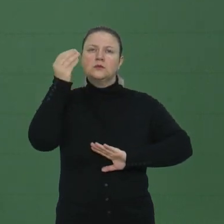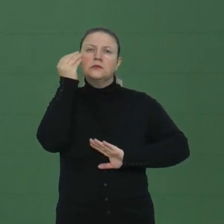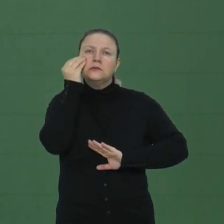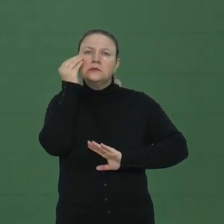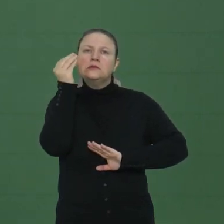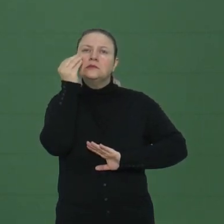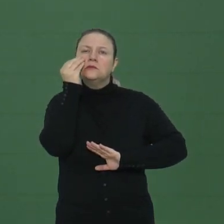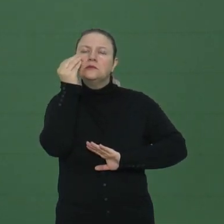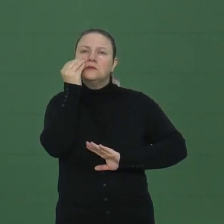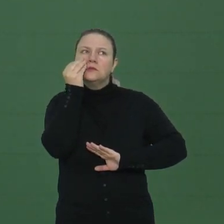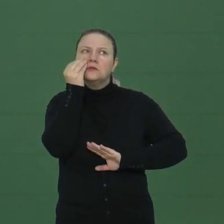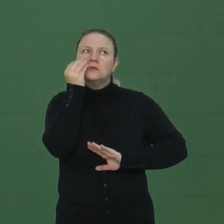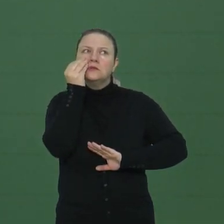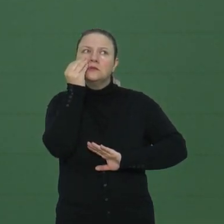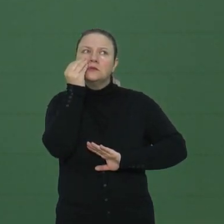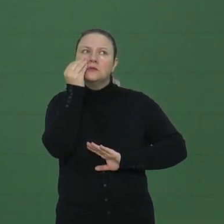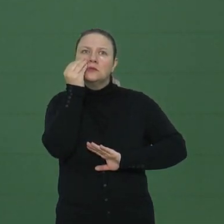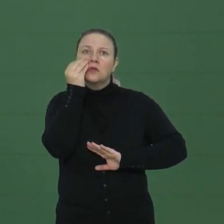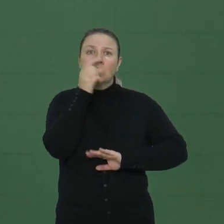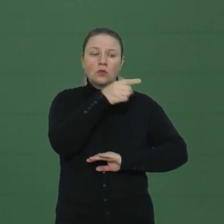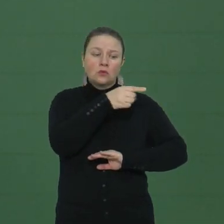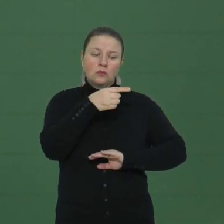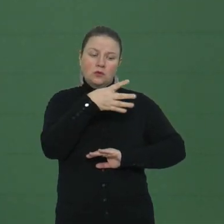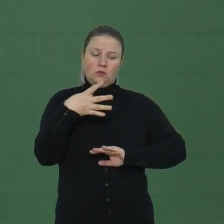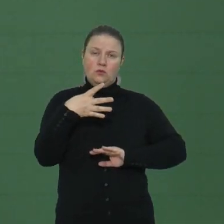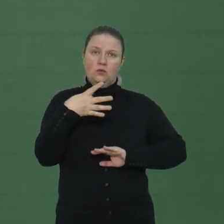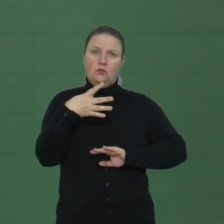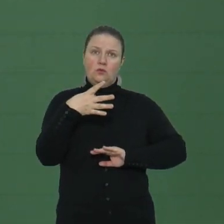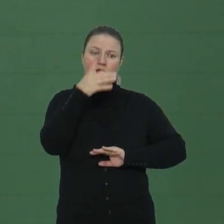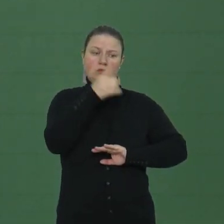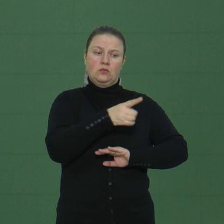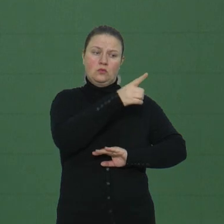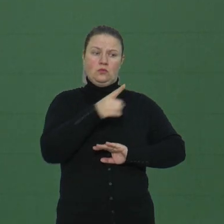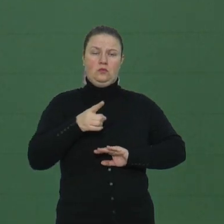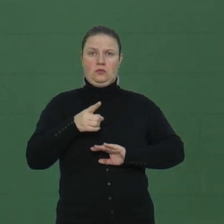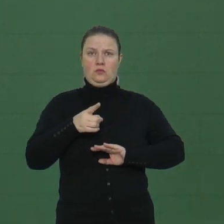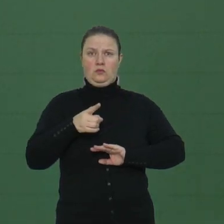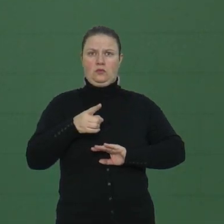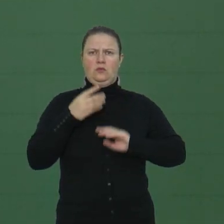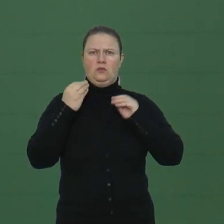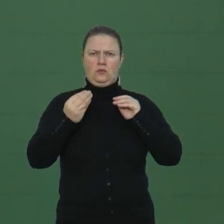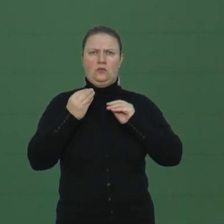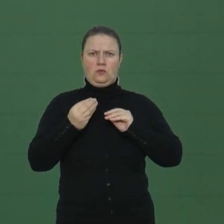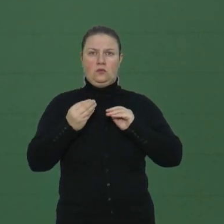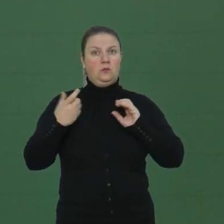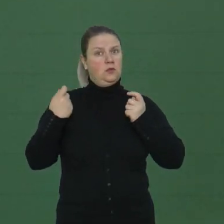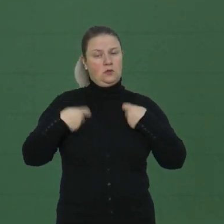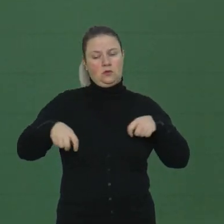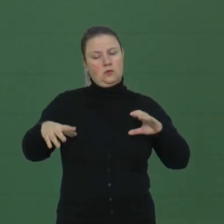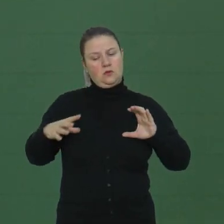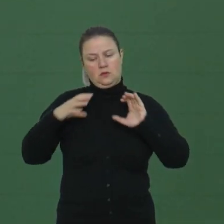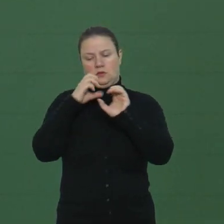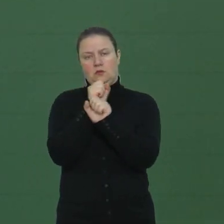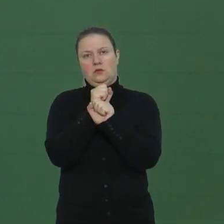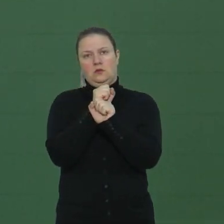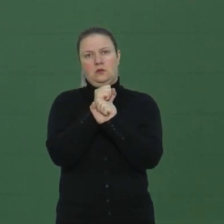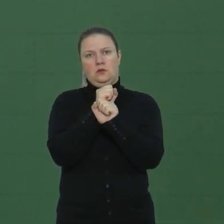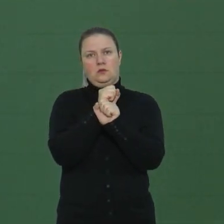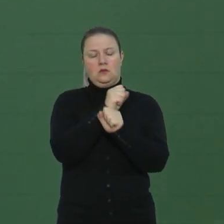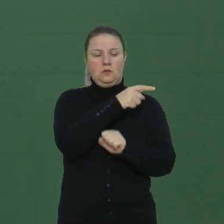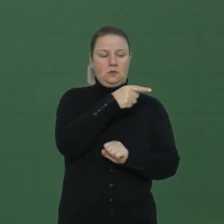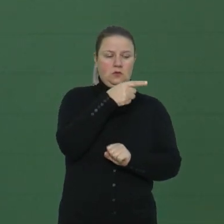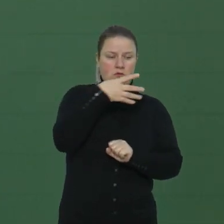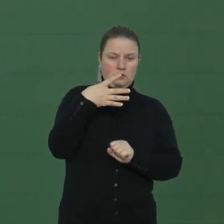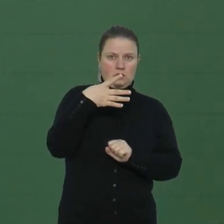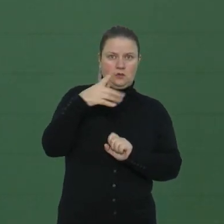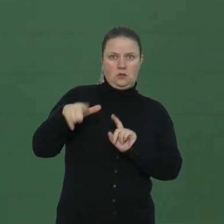né, eliminar esse menos 4 que eu tenho aqui. Então, para fazer isso, eu vou fazer aqui somar 4. Então, menos 4 somando